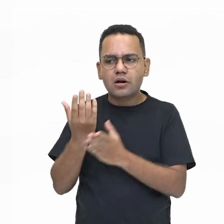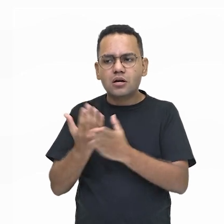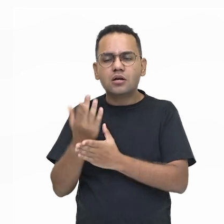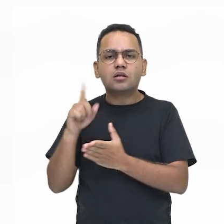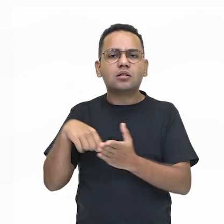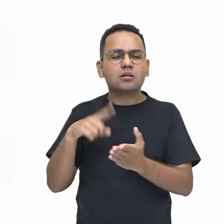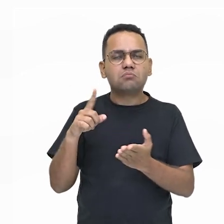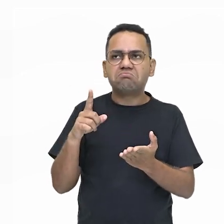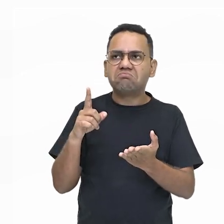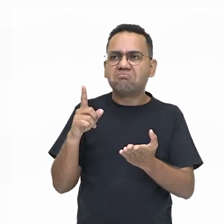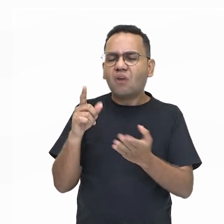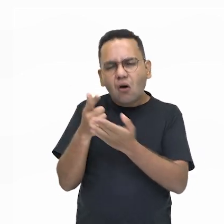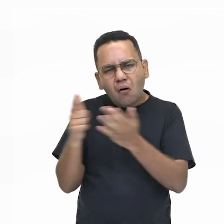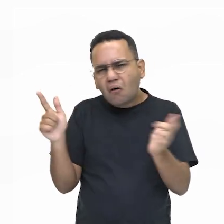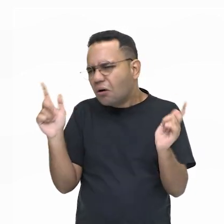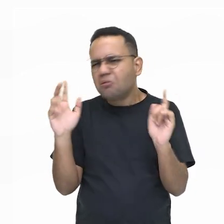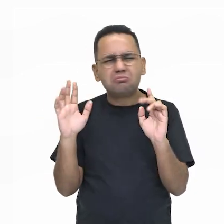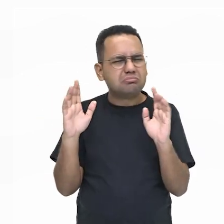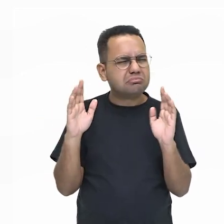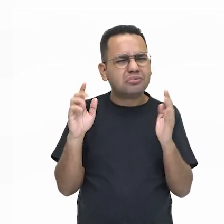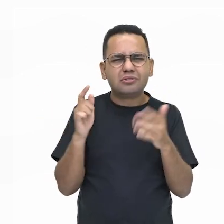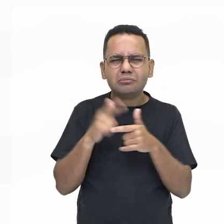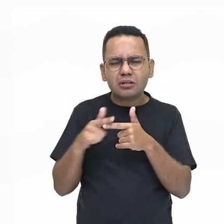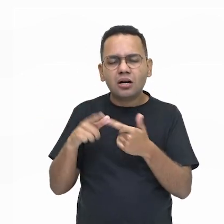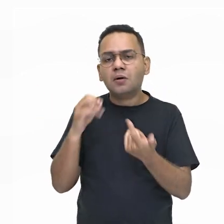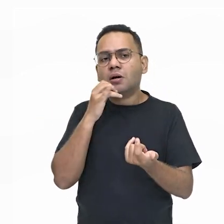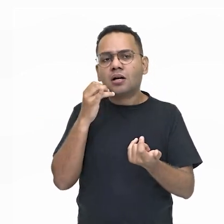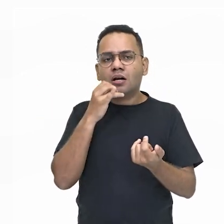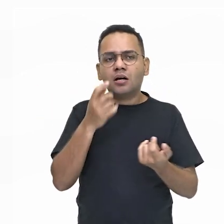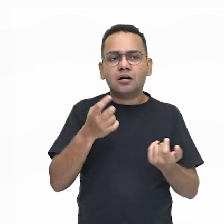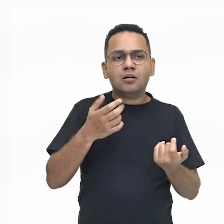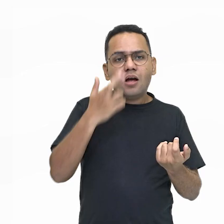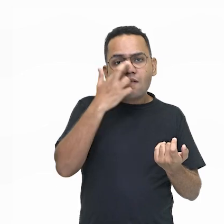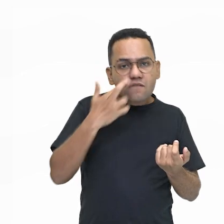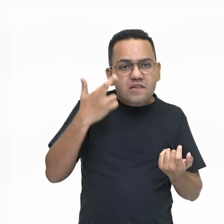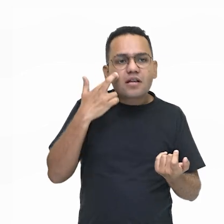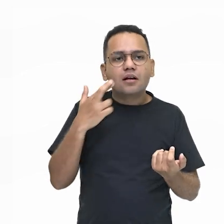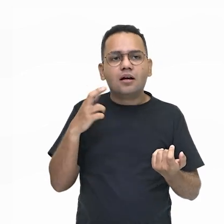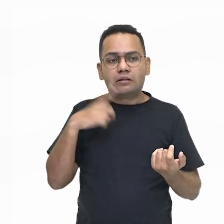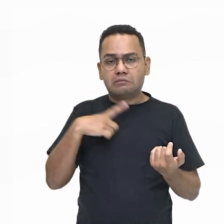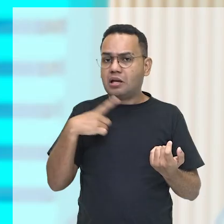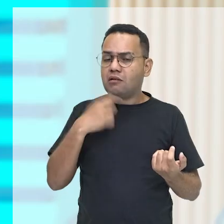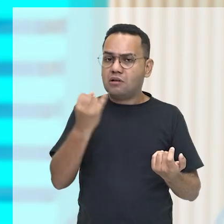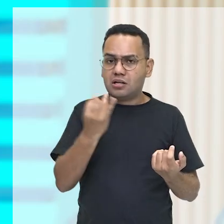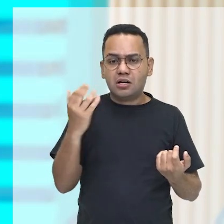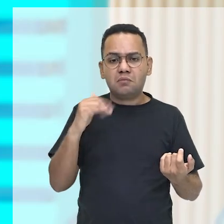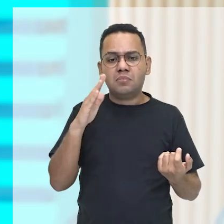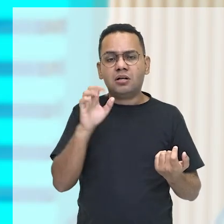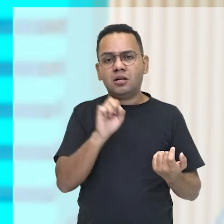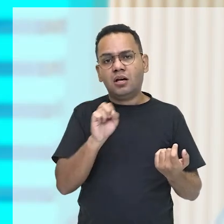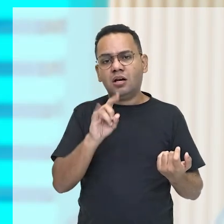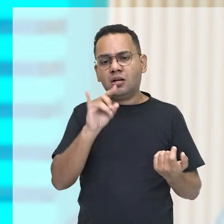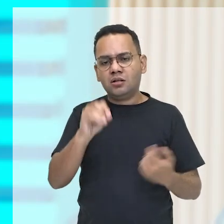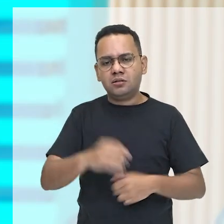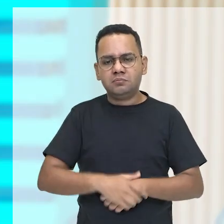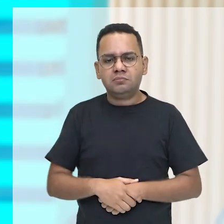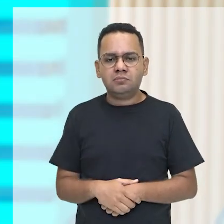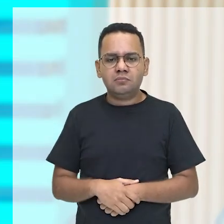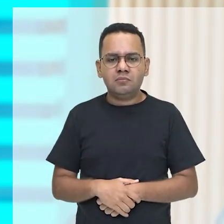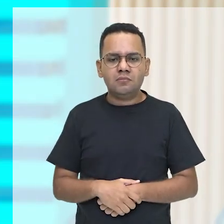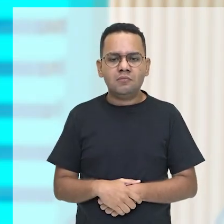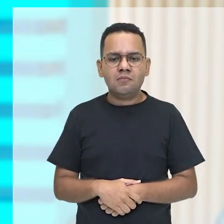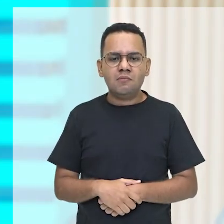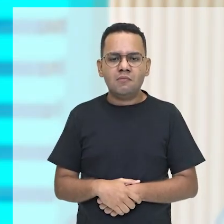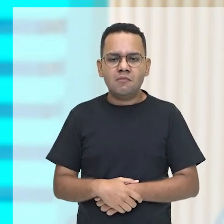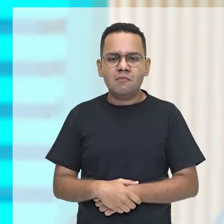os refrigerantes, as comidas light, elas são ricas em sódio. Então, vamos procurar evitar,